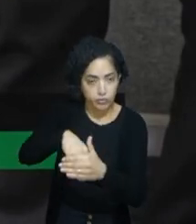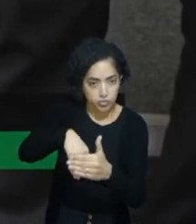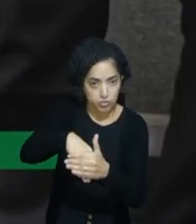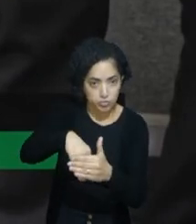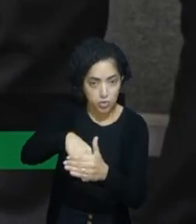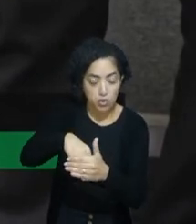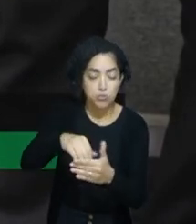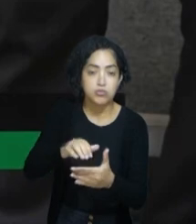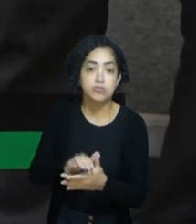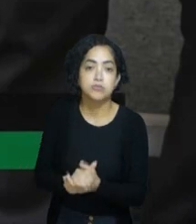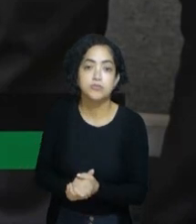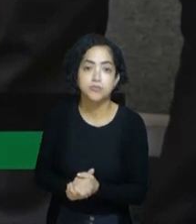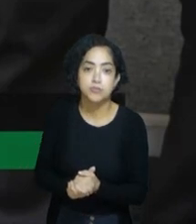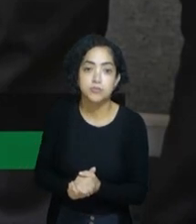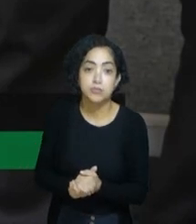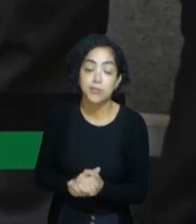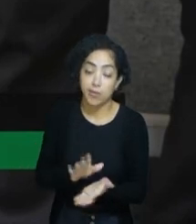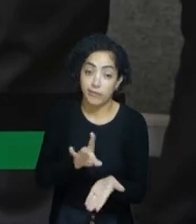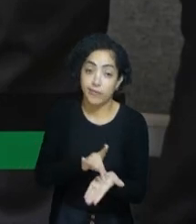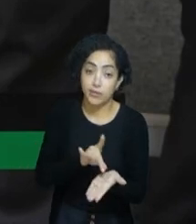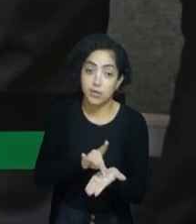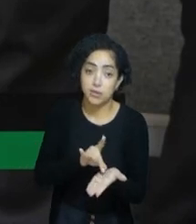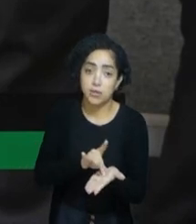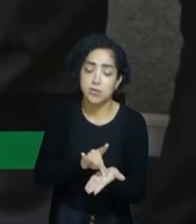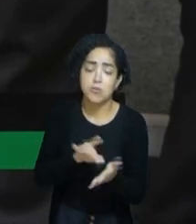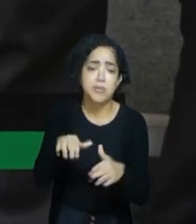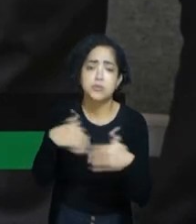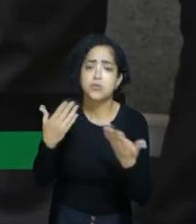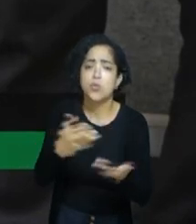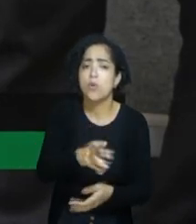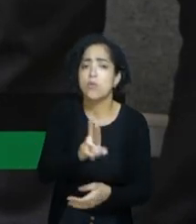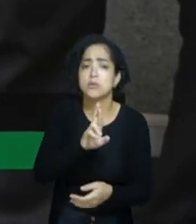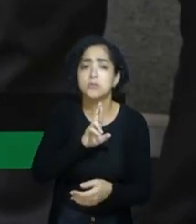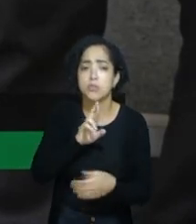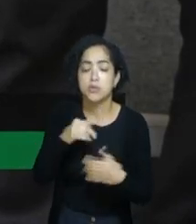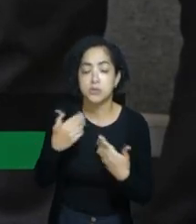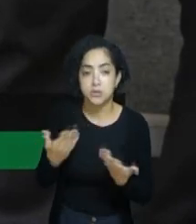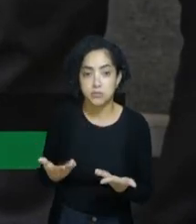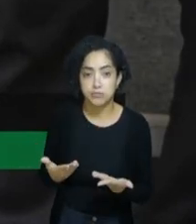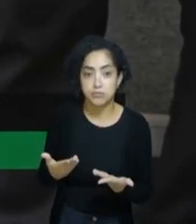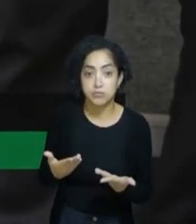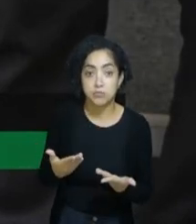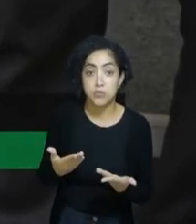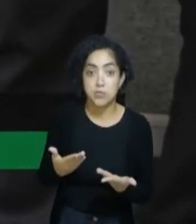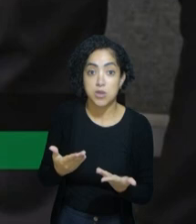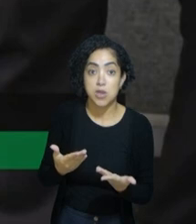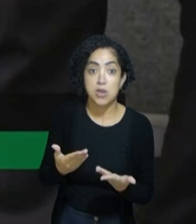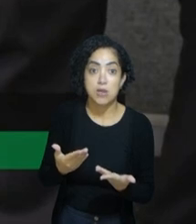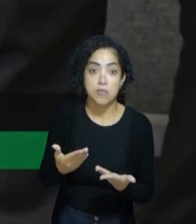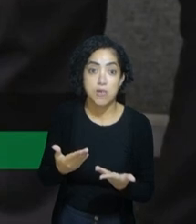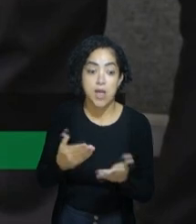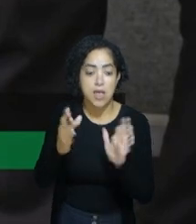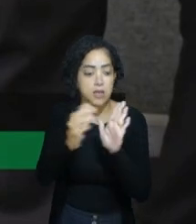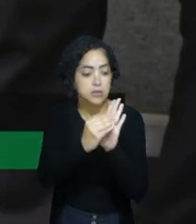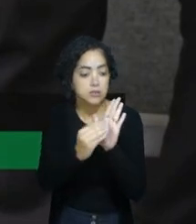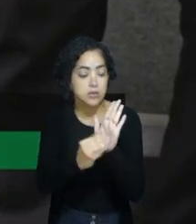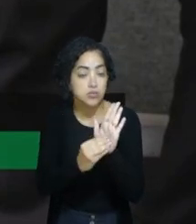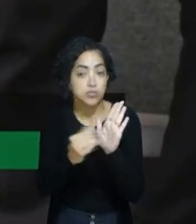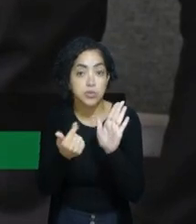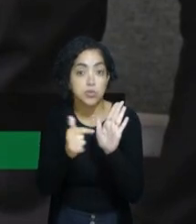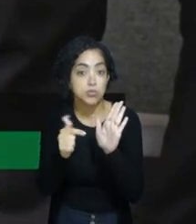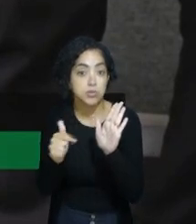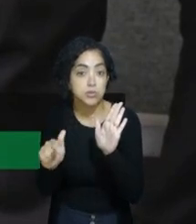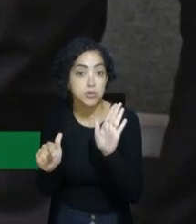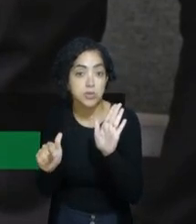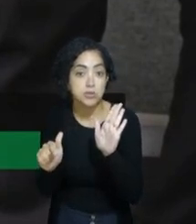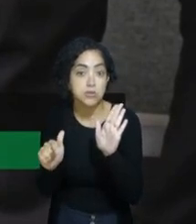mentira mas não é é verdadeiro e qual é a resposta os atletas surdos não estão contemplados no edital uma vez